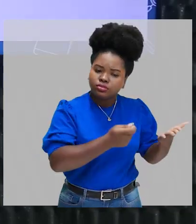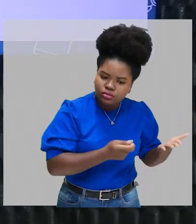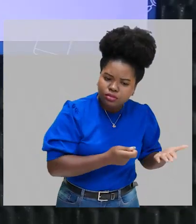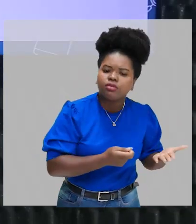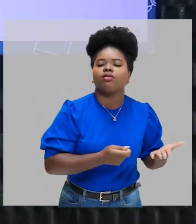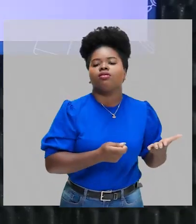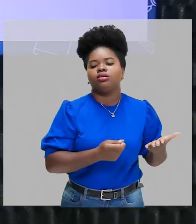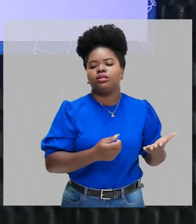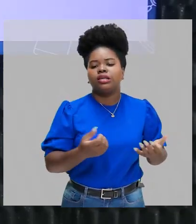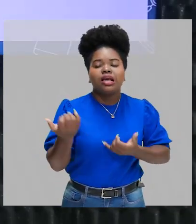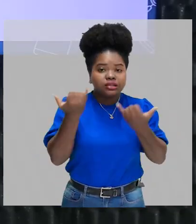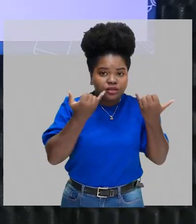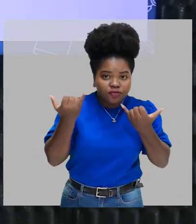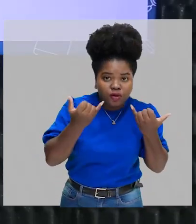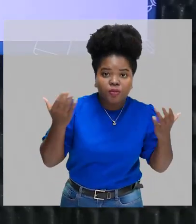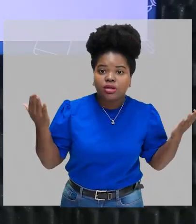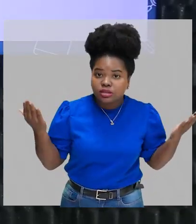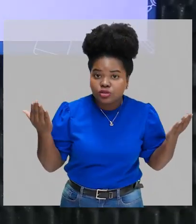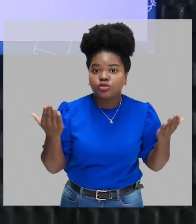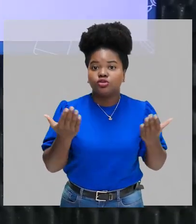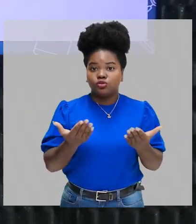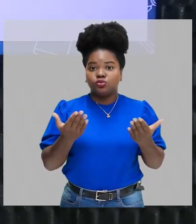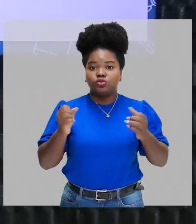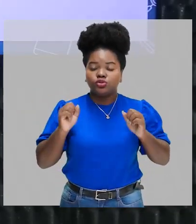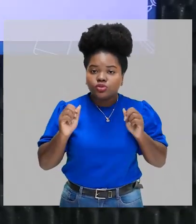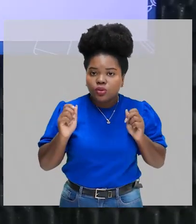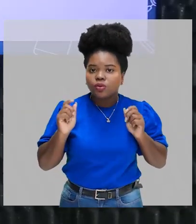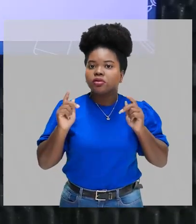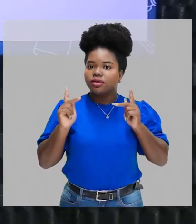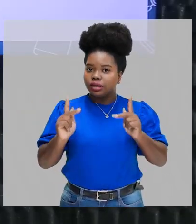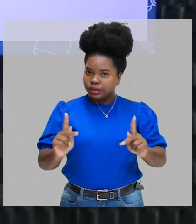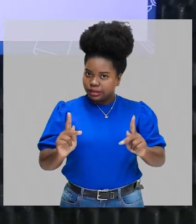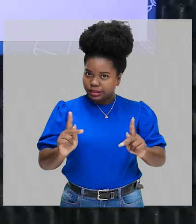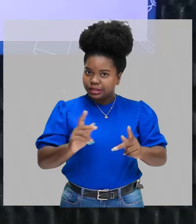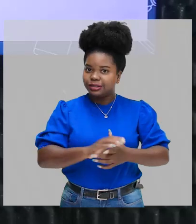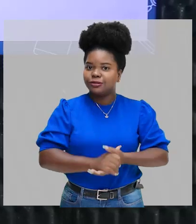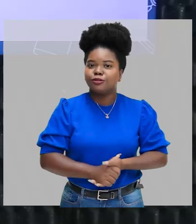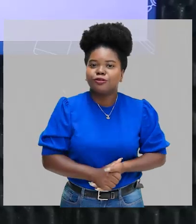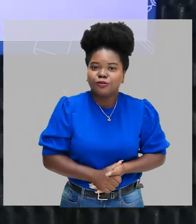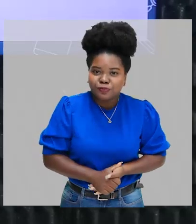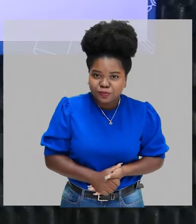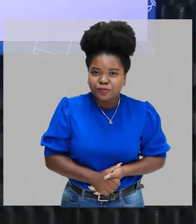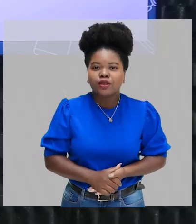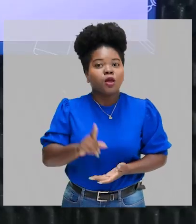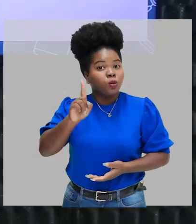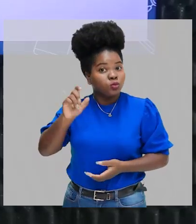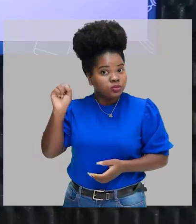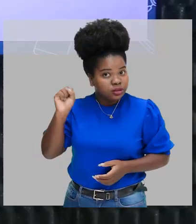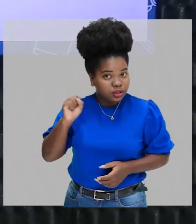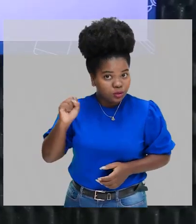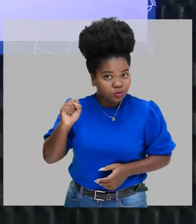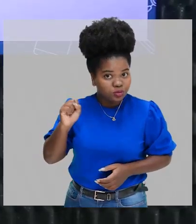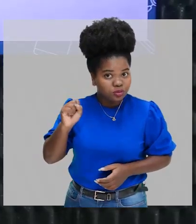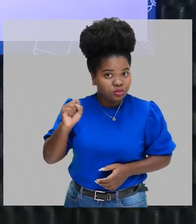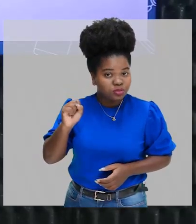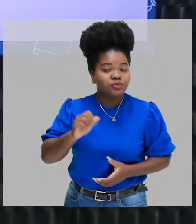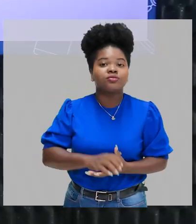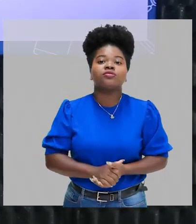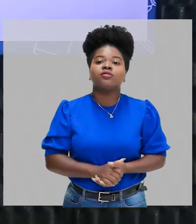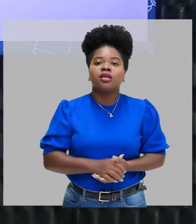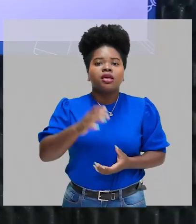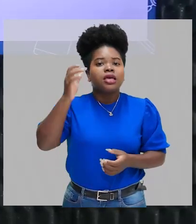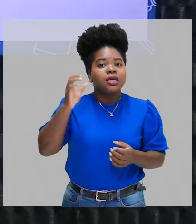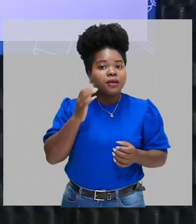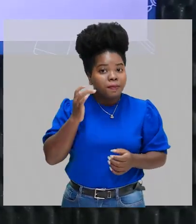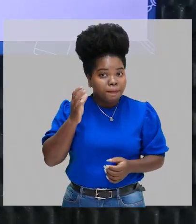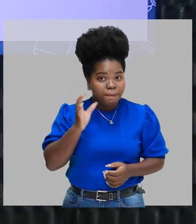anotar e deixar em destaque as dicas que eu vou te passar nessa videoaula de hoje, beleza? E para